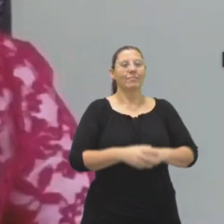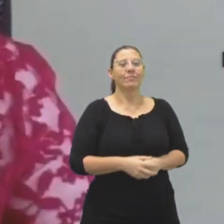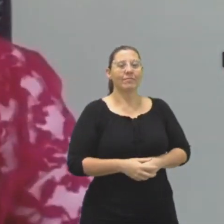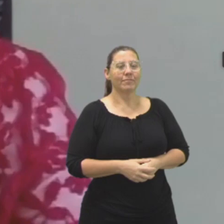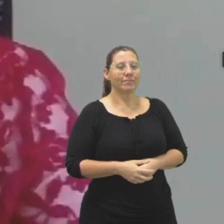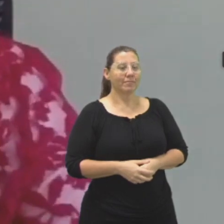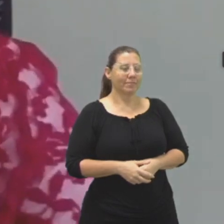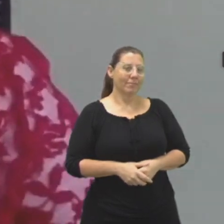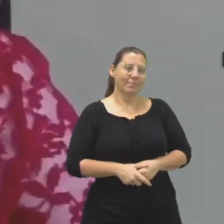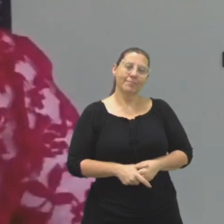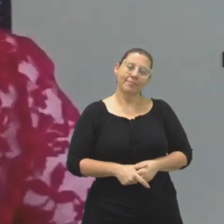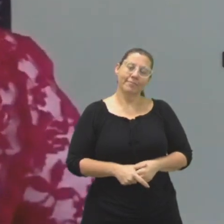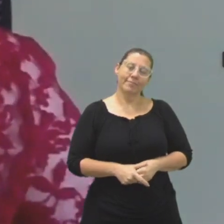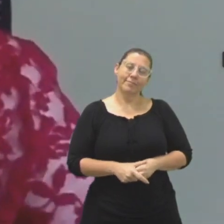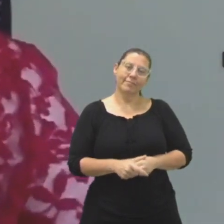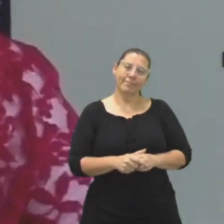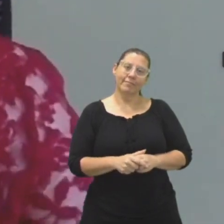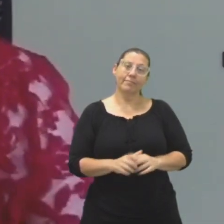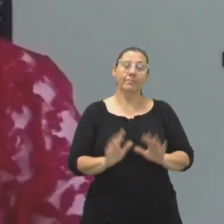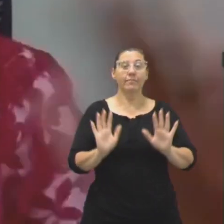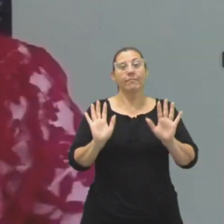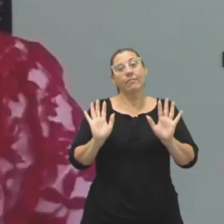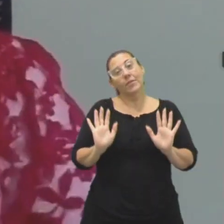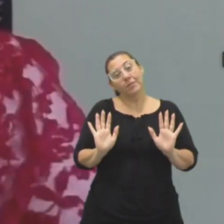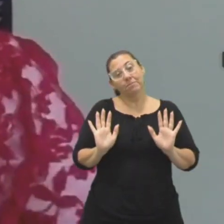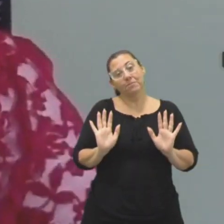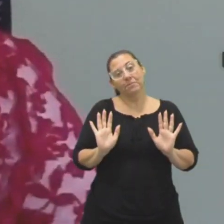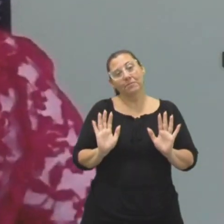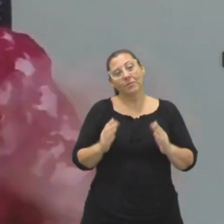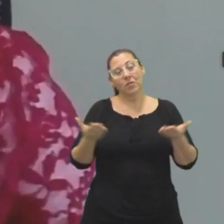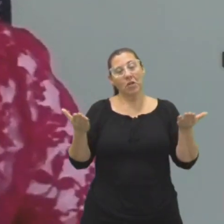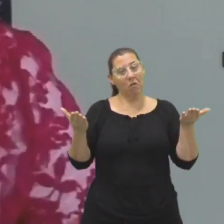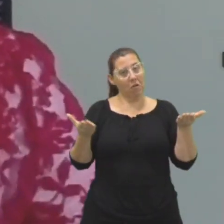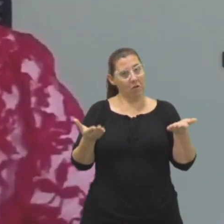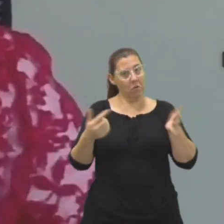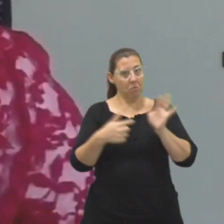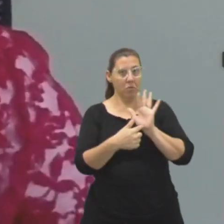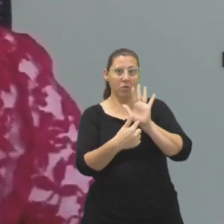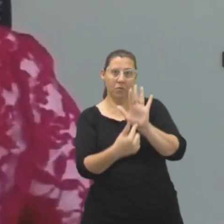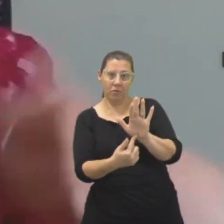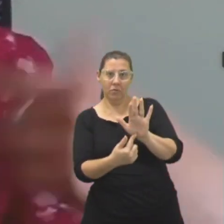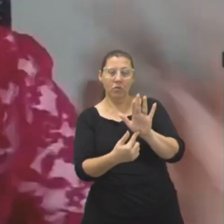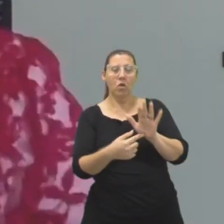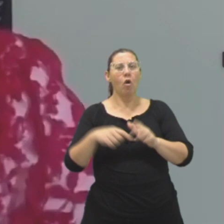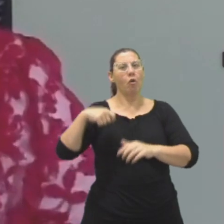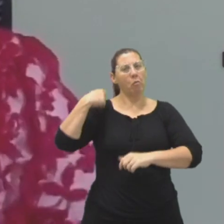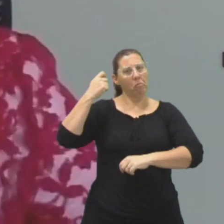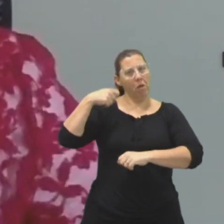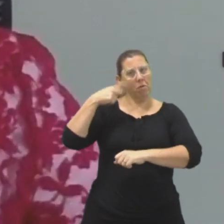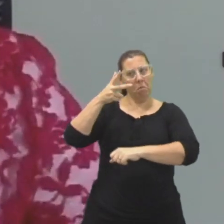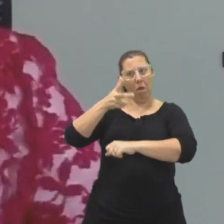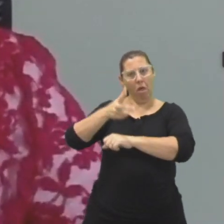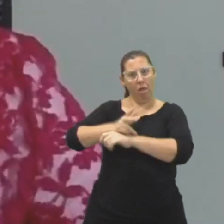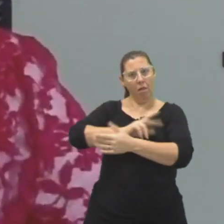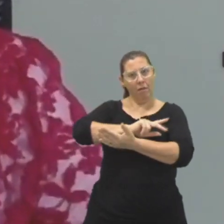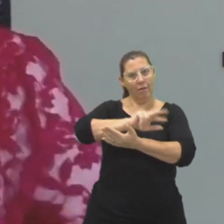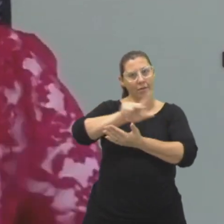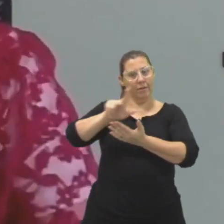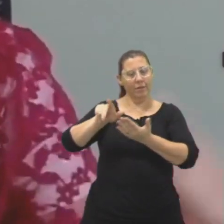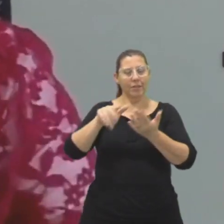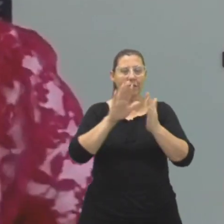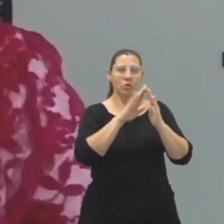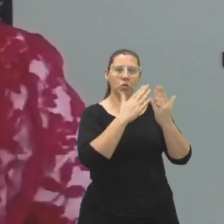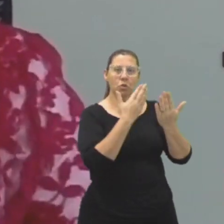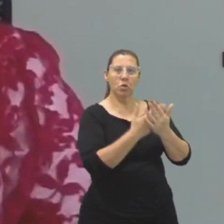si, tá bom? Bom, nós vamos hoje apresentar mais outros vídeos, mais produções das nossas escolas,